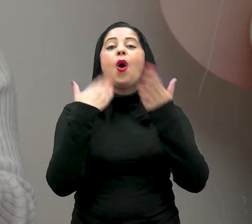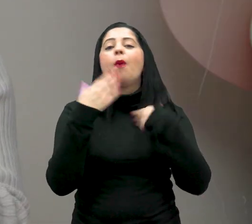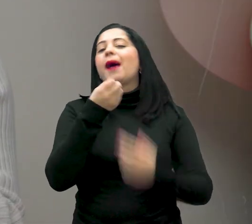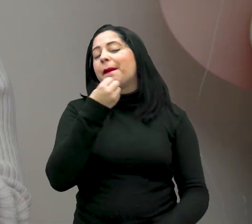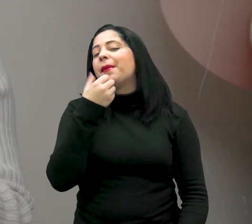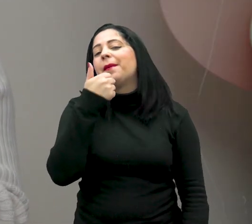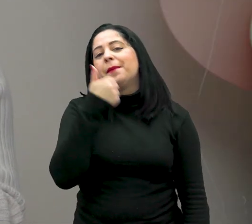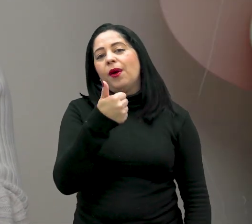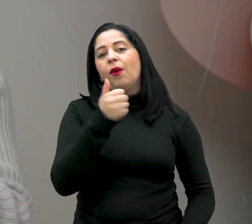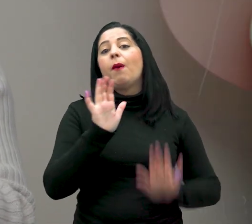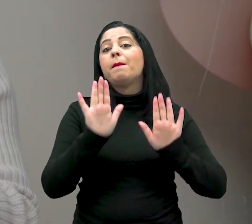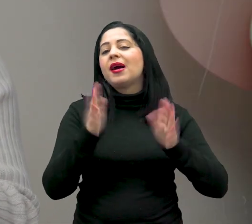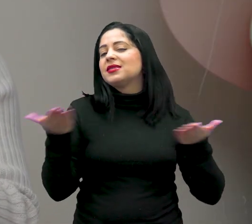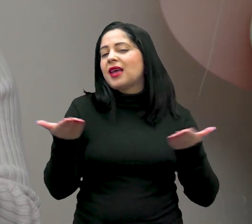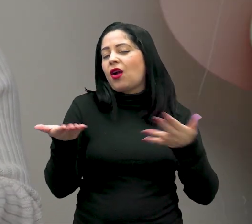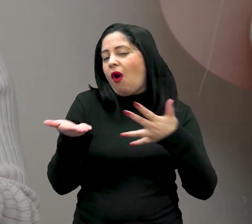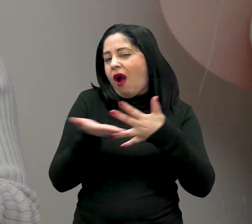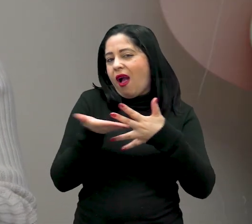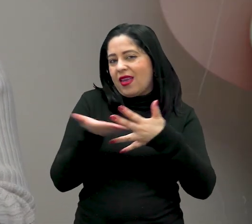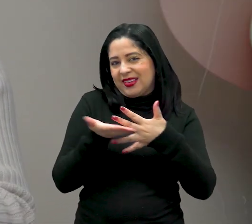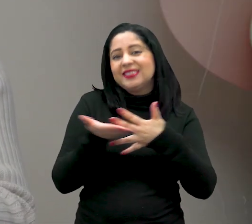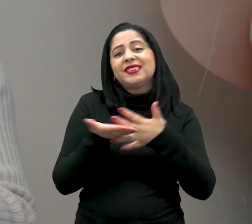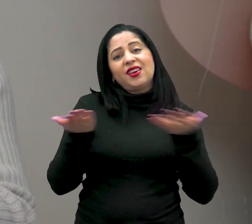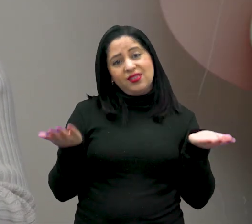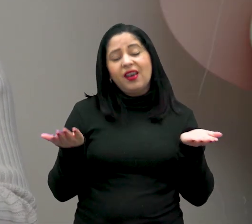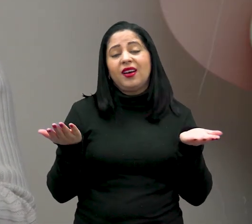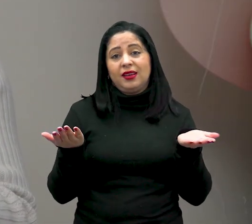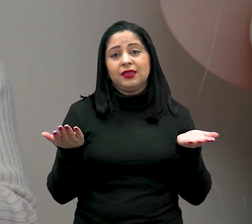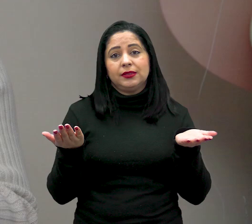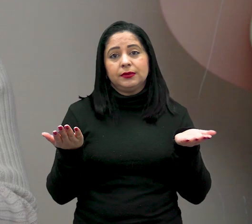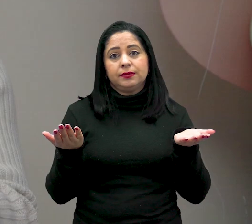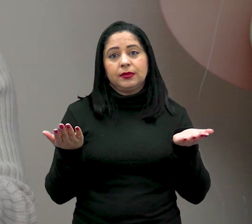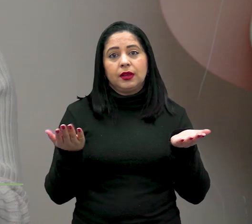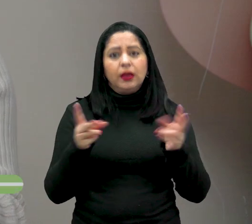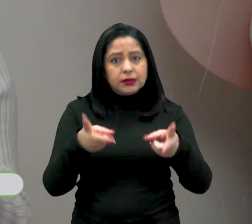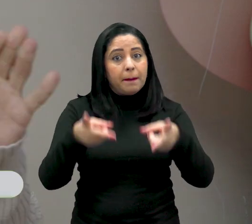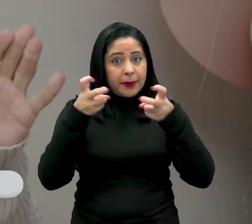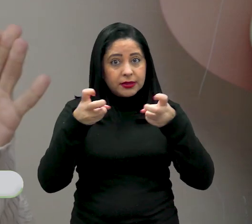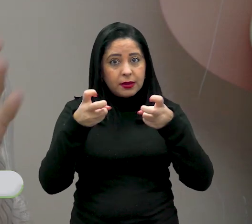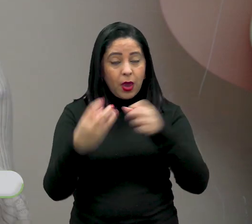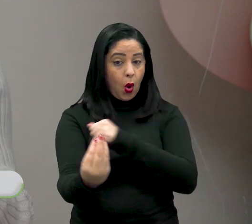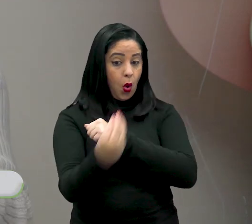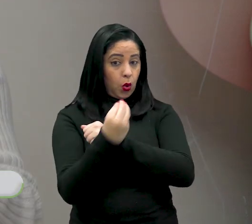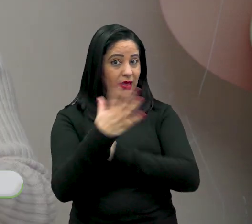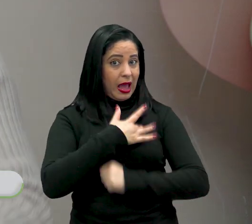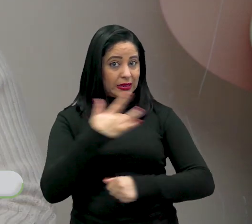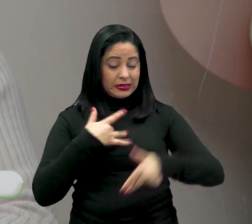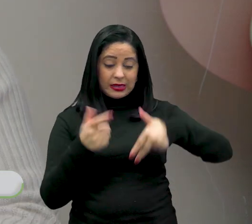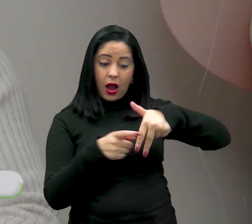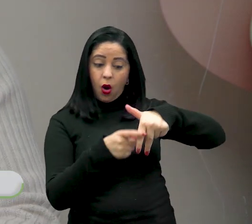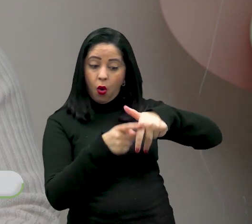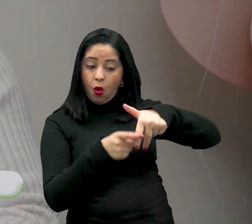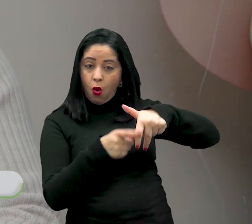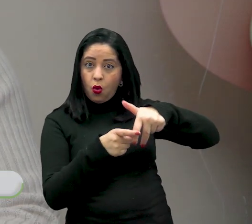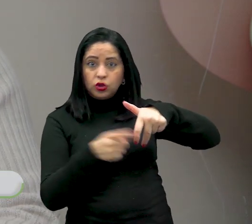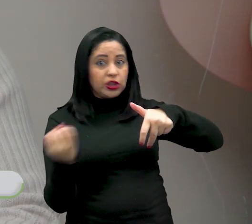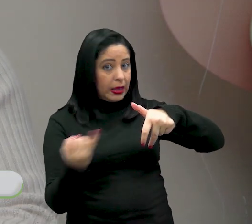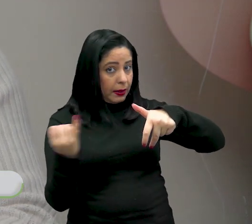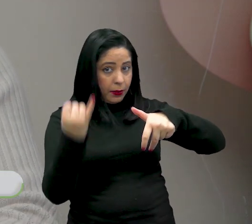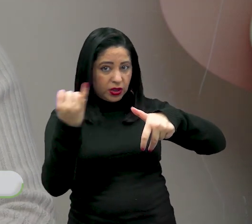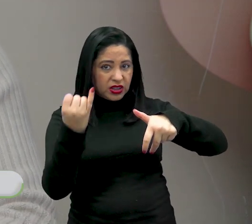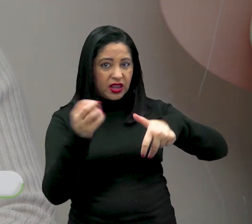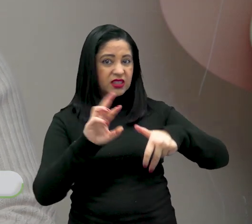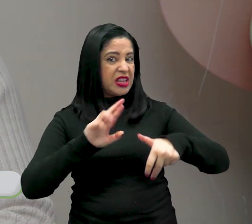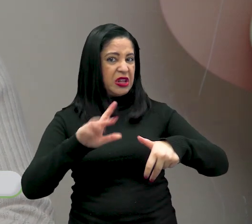com a doutora. Tá chegando na hora de a gente fazer um intervalo, né? Só que já deu para perceber, cuidar da saúde dos joelhos é uma coisa muito